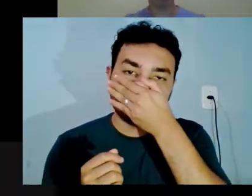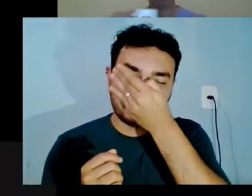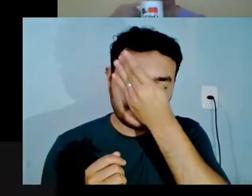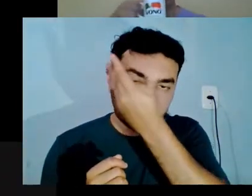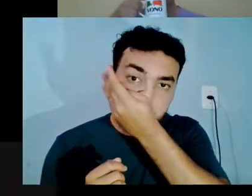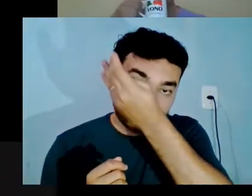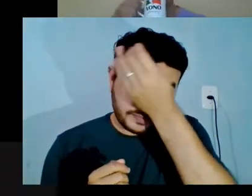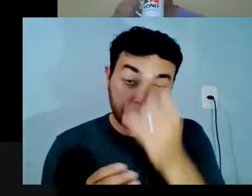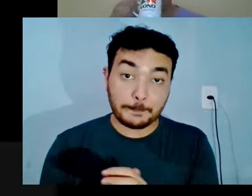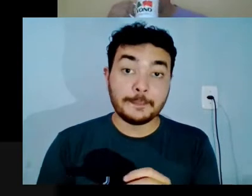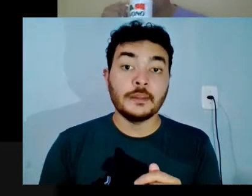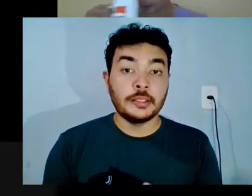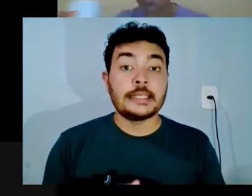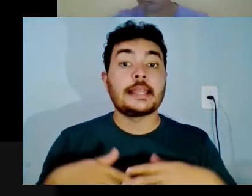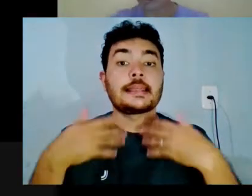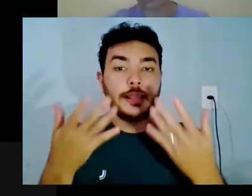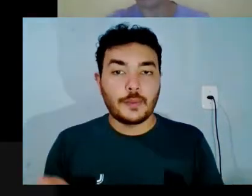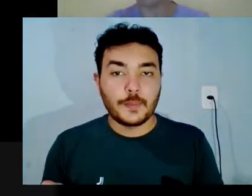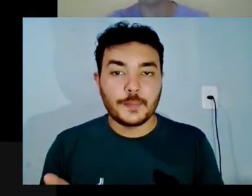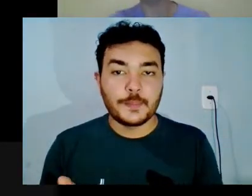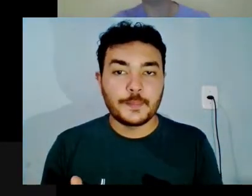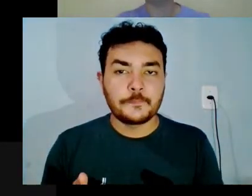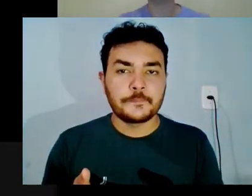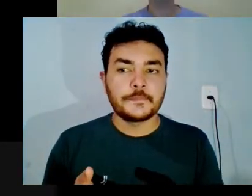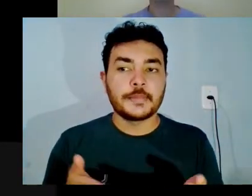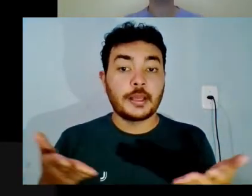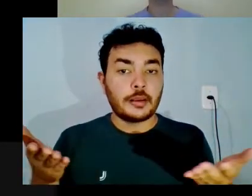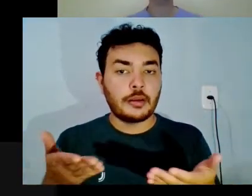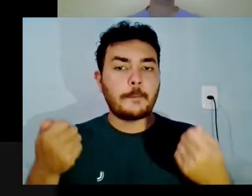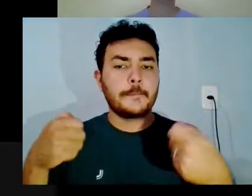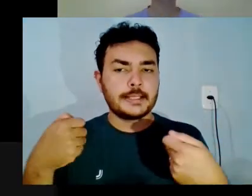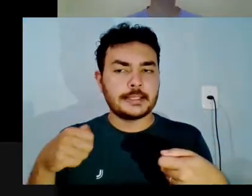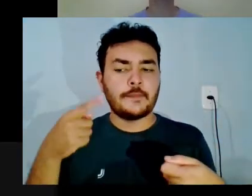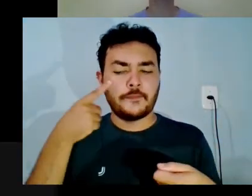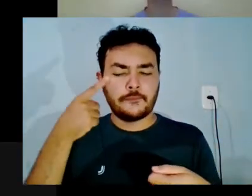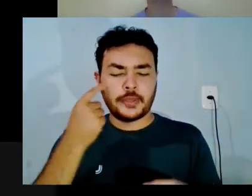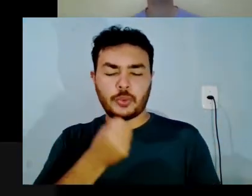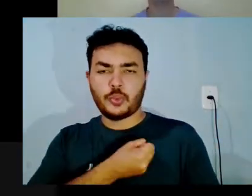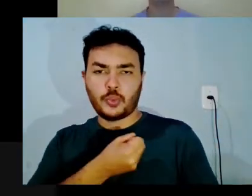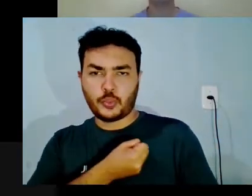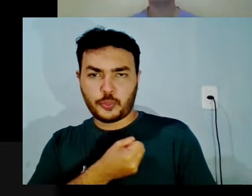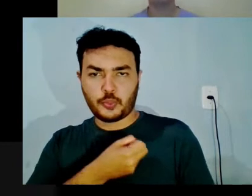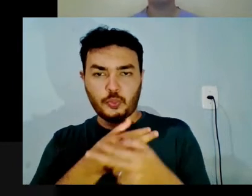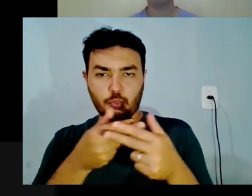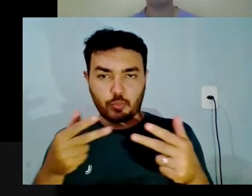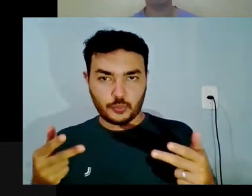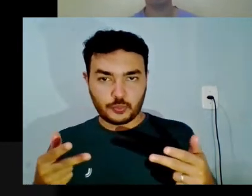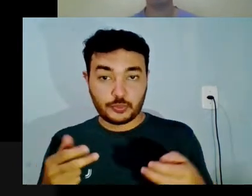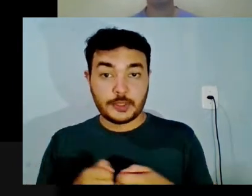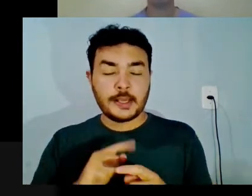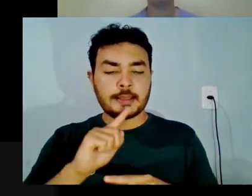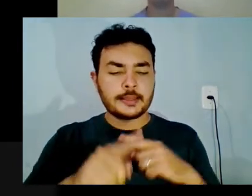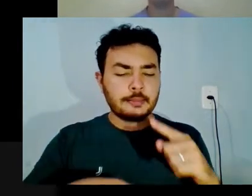eu falei para vocês, eles tinham que trabalhar com dados, e a partir da resolução dessas funções